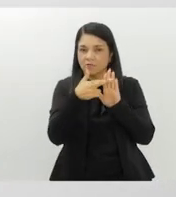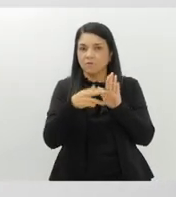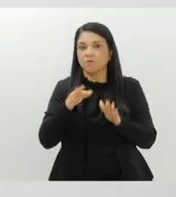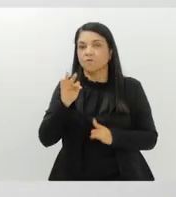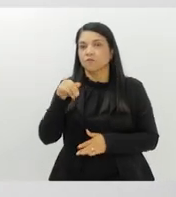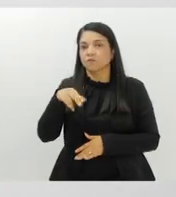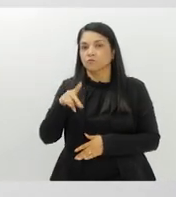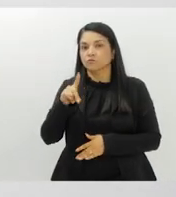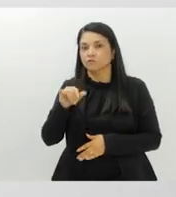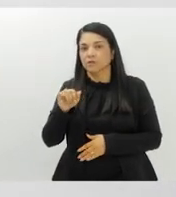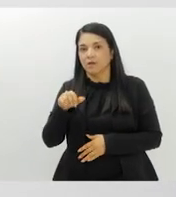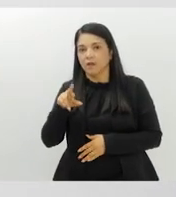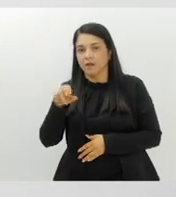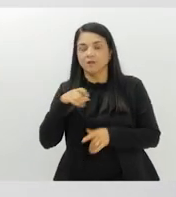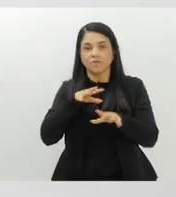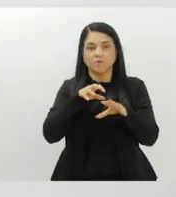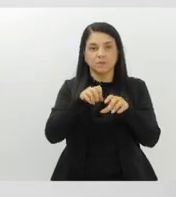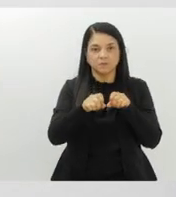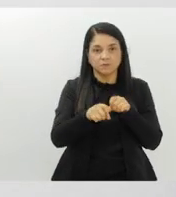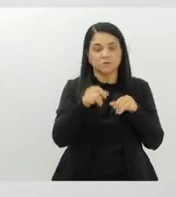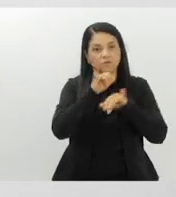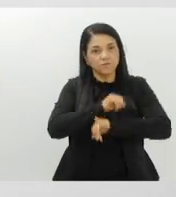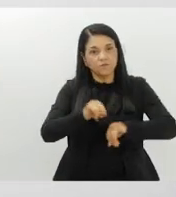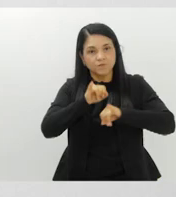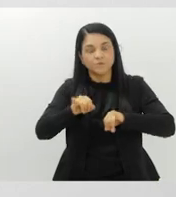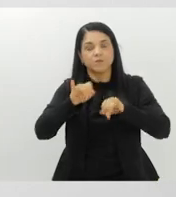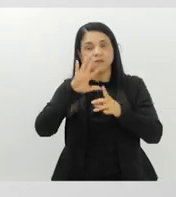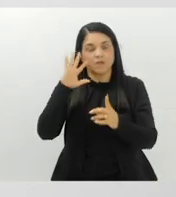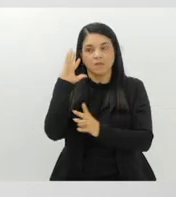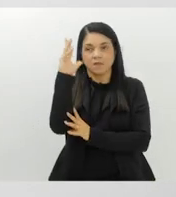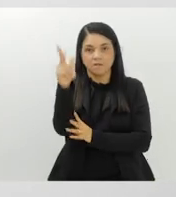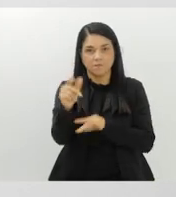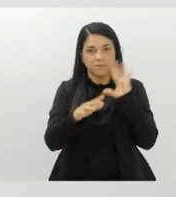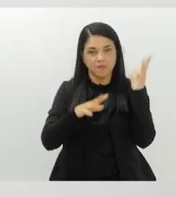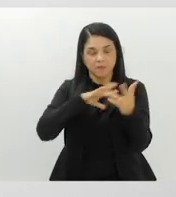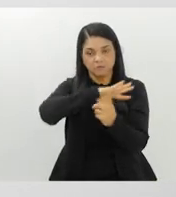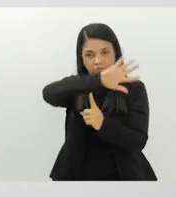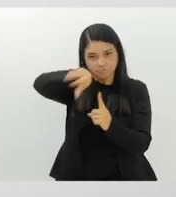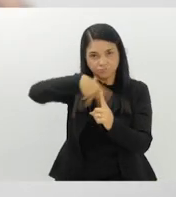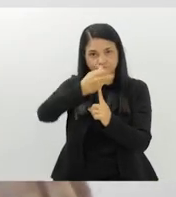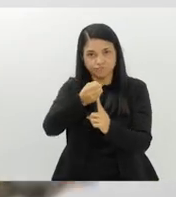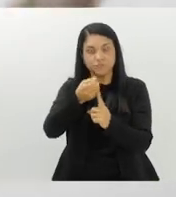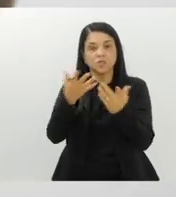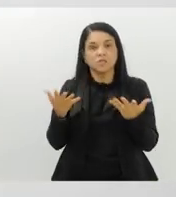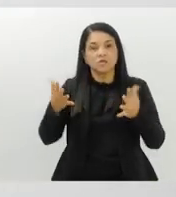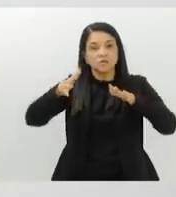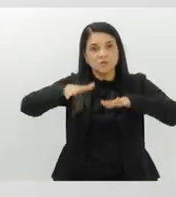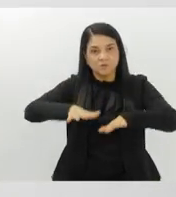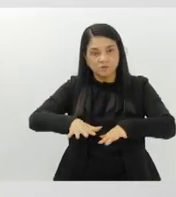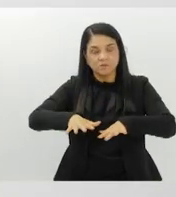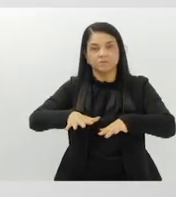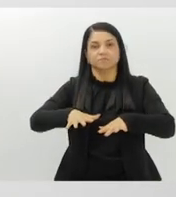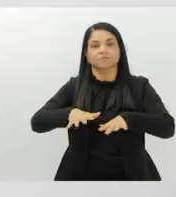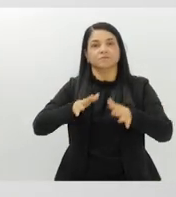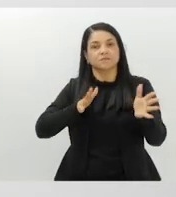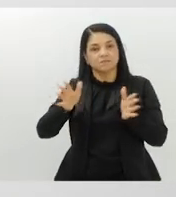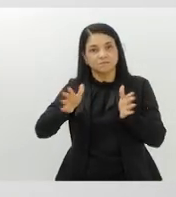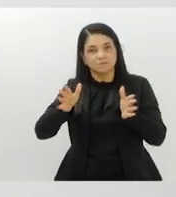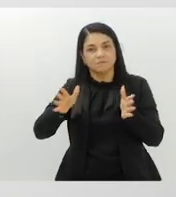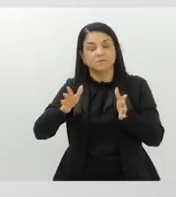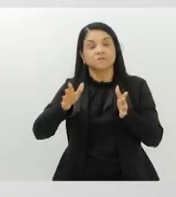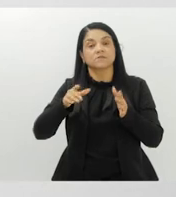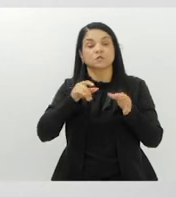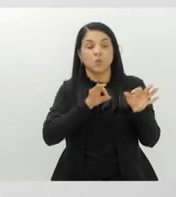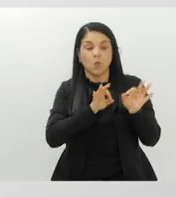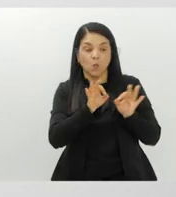de formalização, de meio ambiente, acessibilidade, inclusão, pudessem ser garantidos a partir do plano diretor.